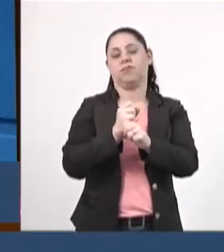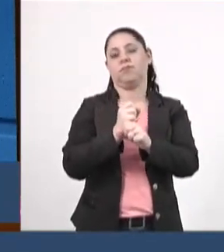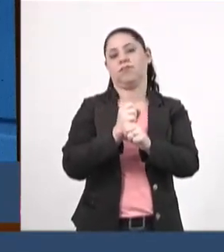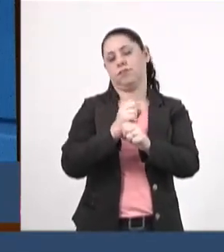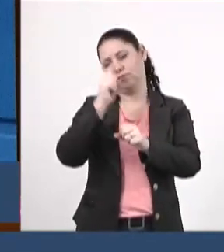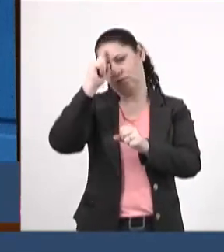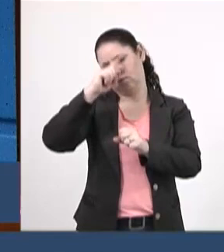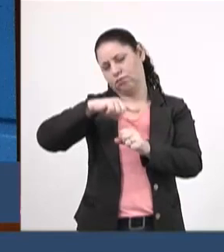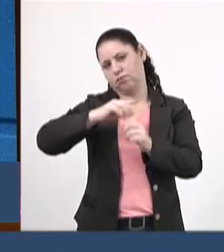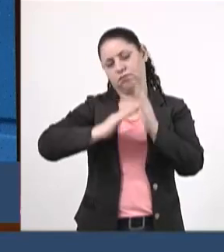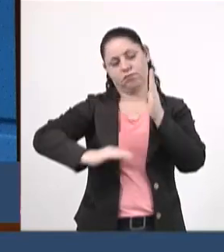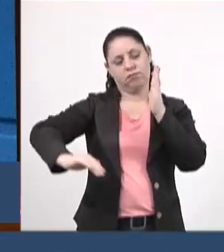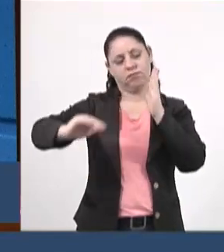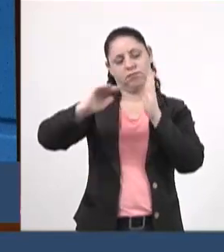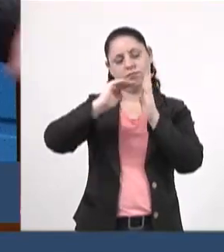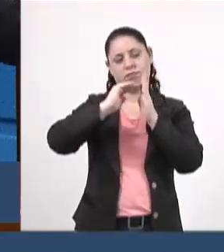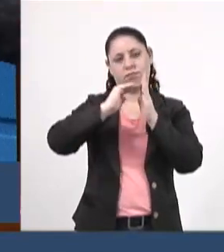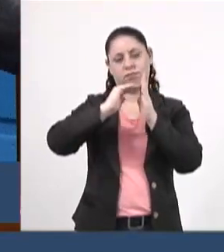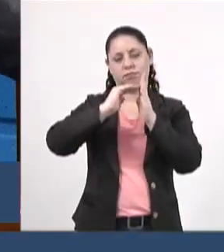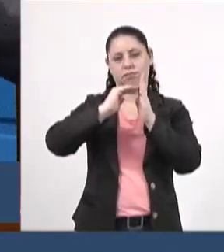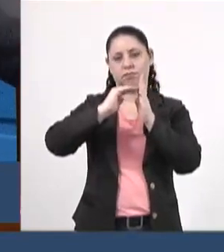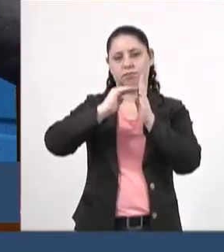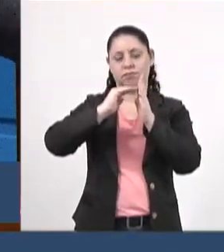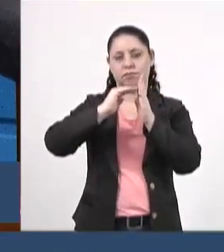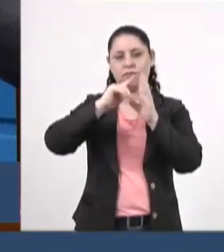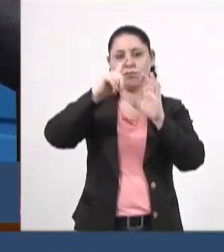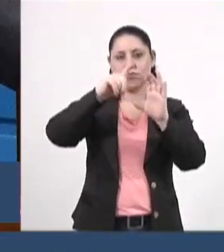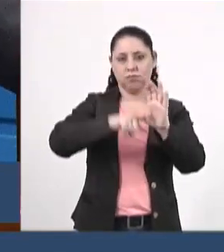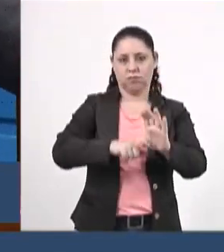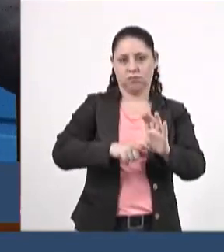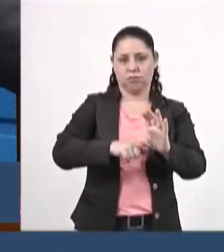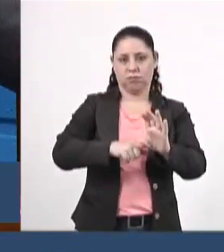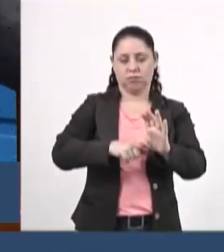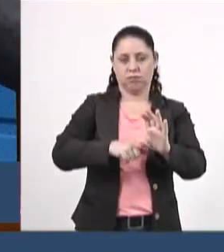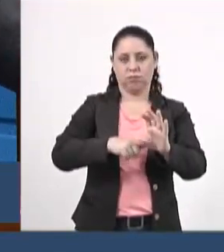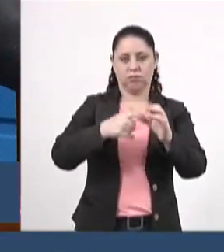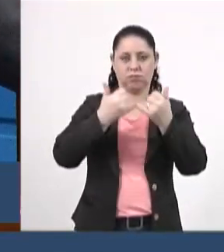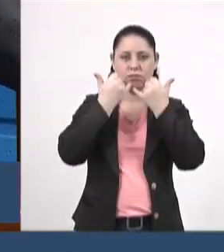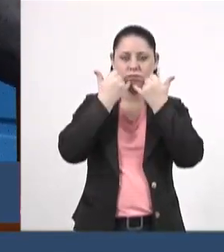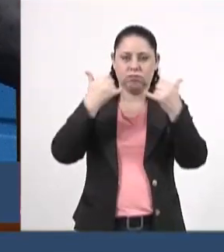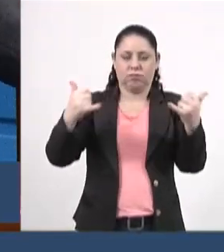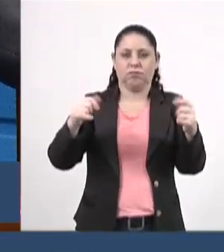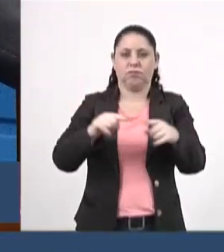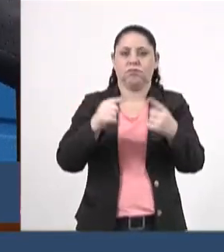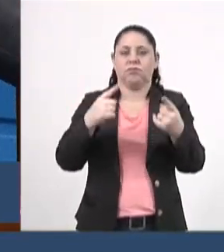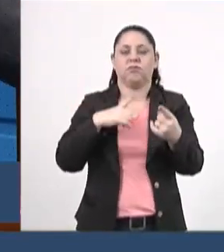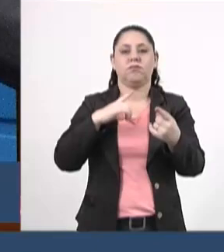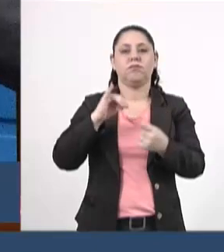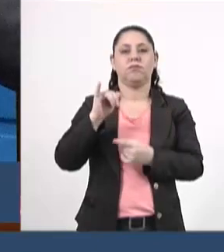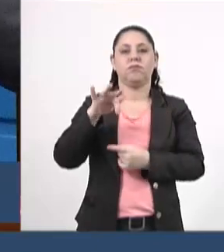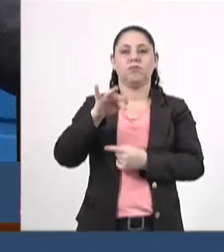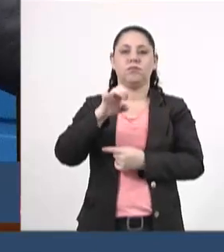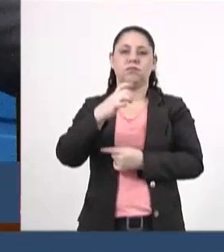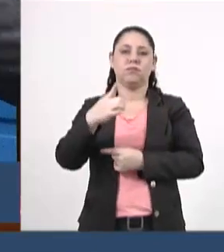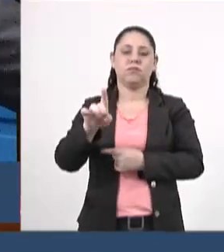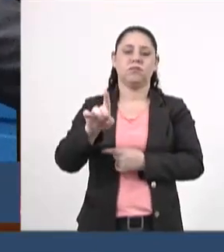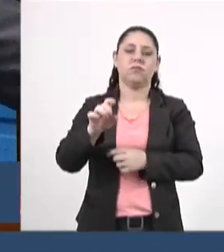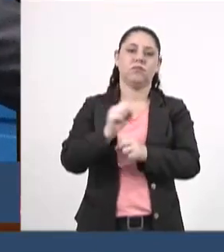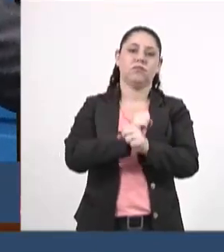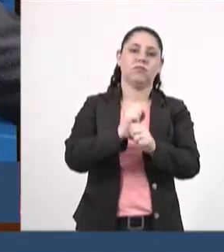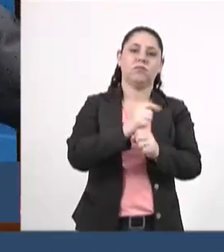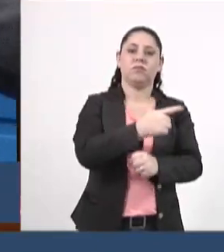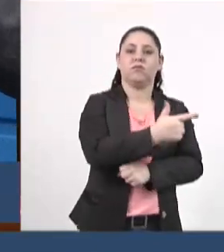determinam o aumento da tarifa da energia elétrica. Mas quando a gente convive com uma inflação, que nem a inflação do ano